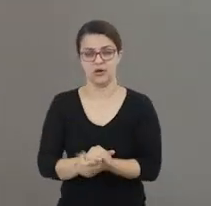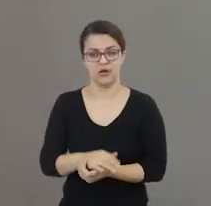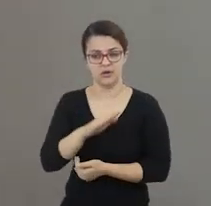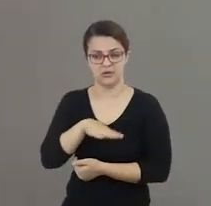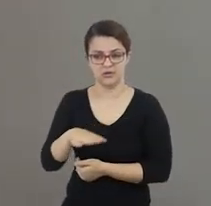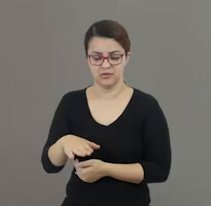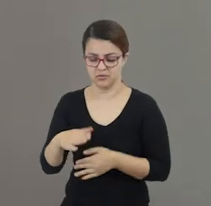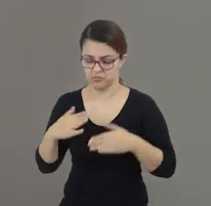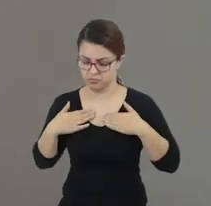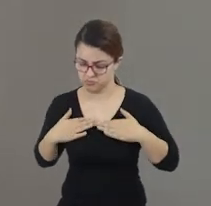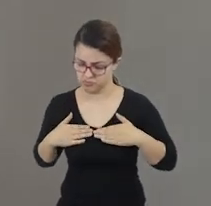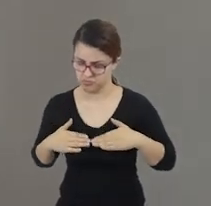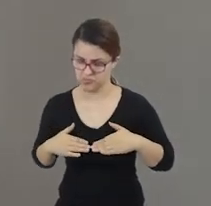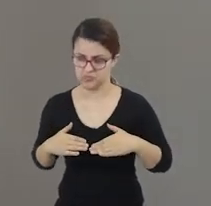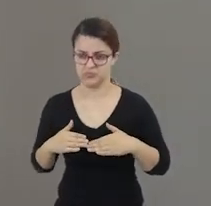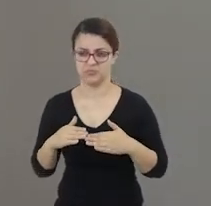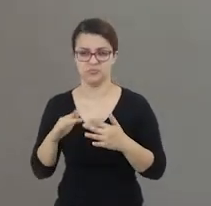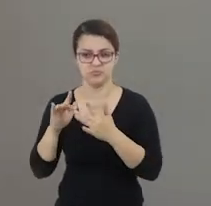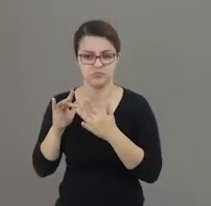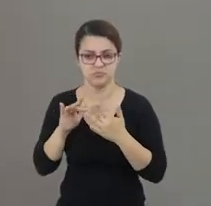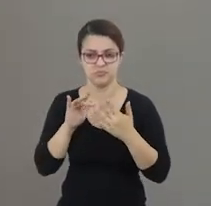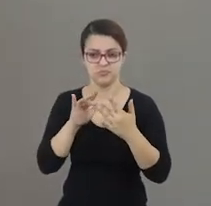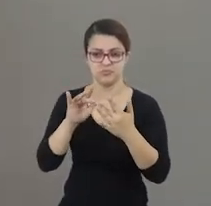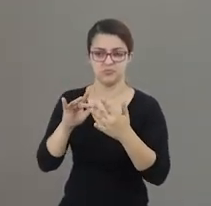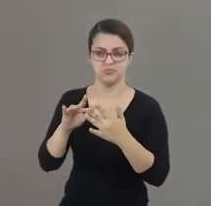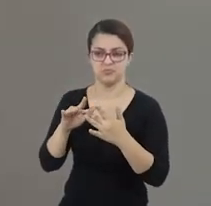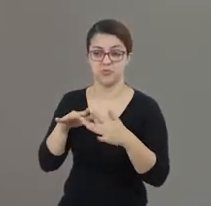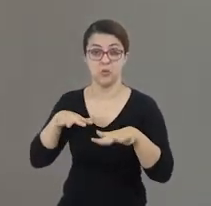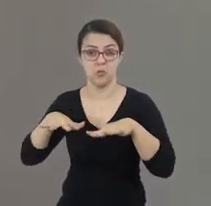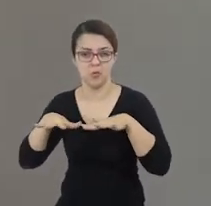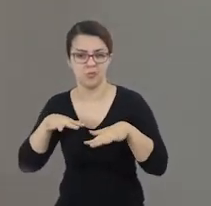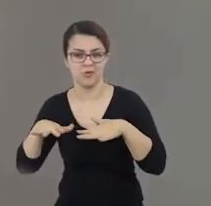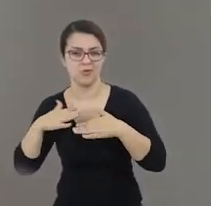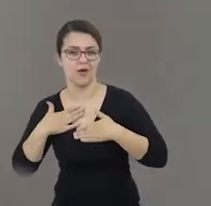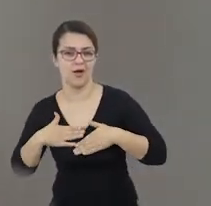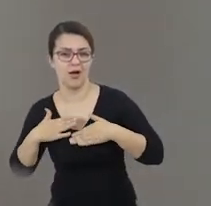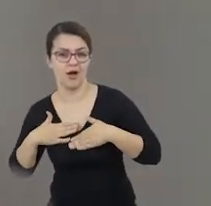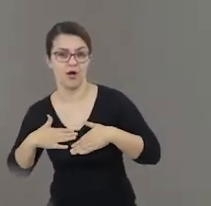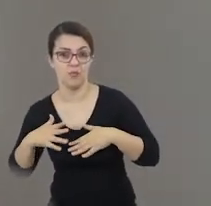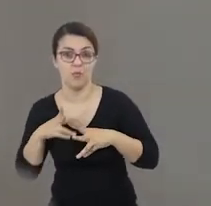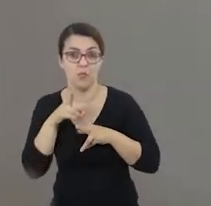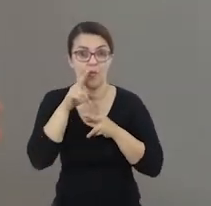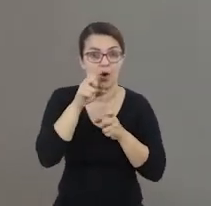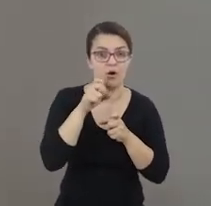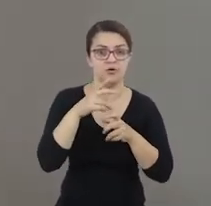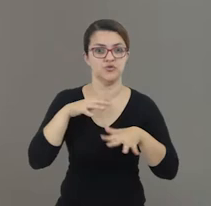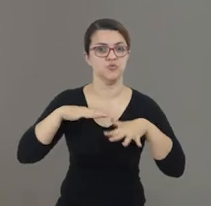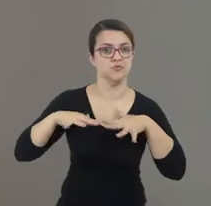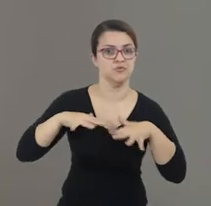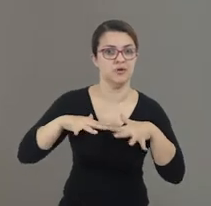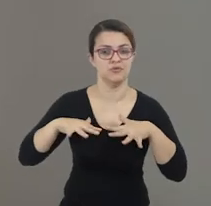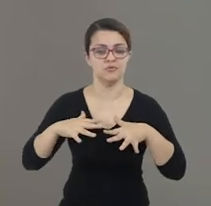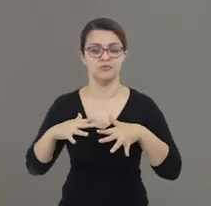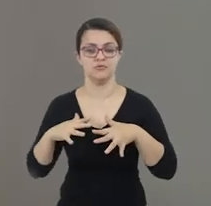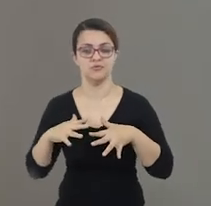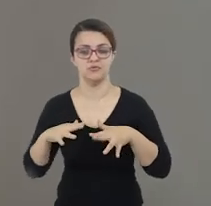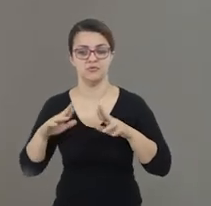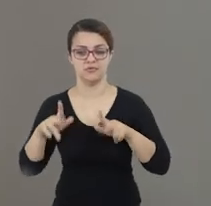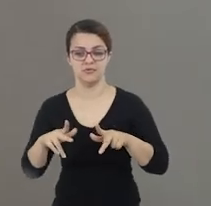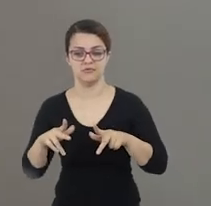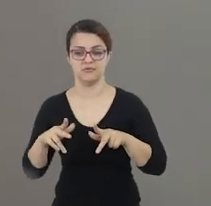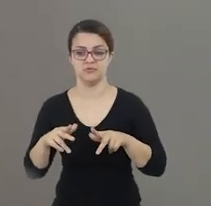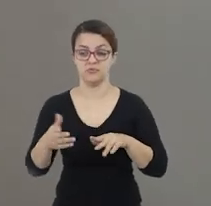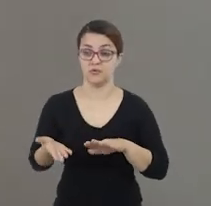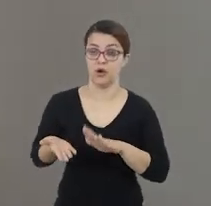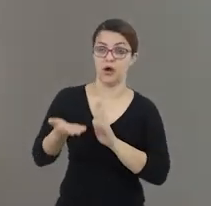conseguir explorar com o corpo o ritmo da música, como intenso, moderado, lento e também planos de ações diferentes,